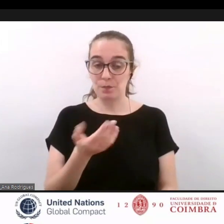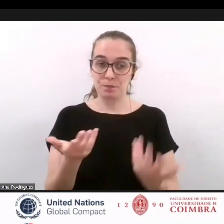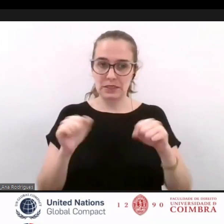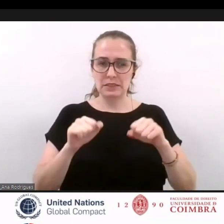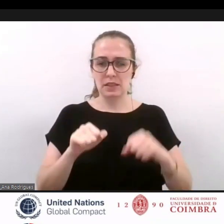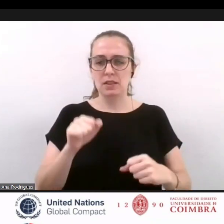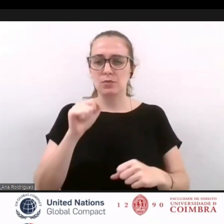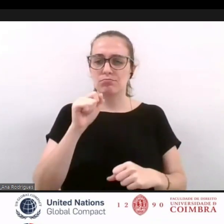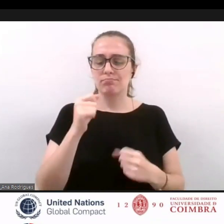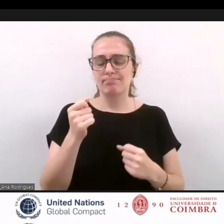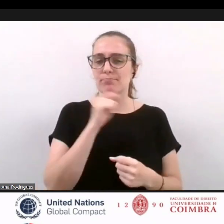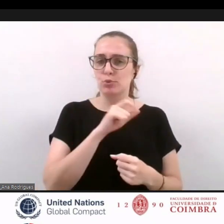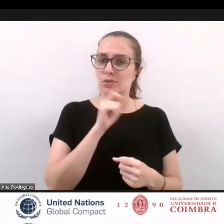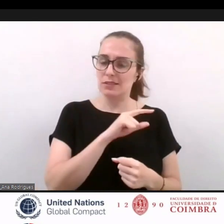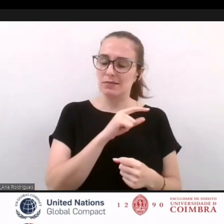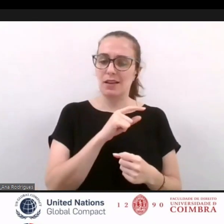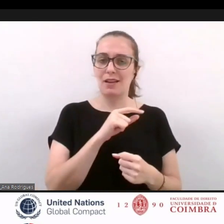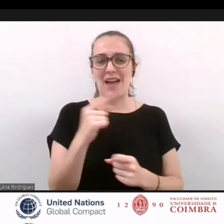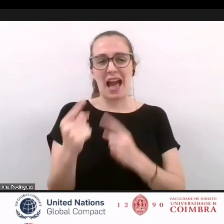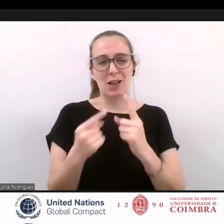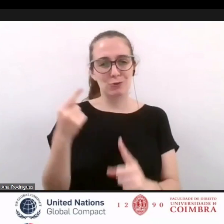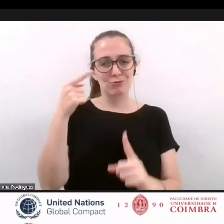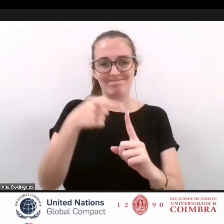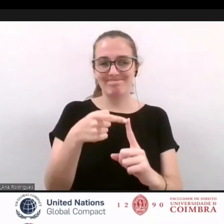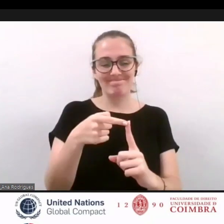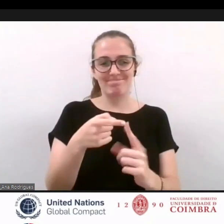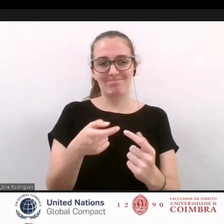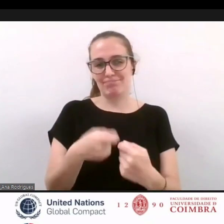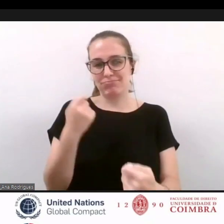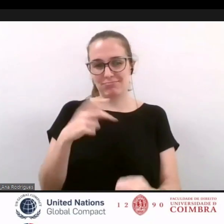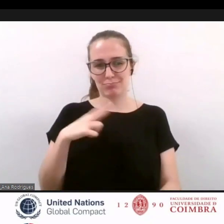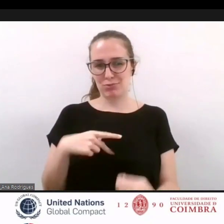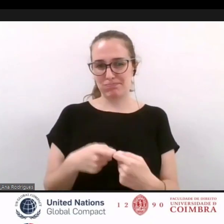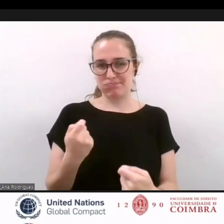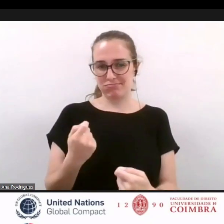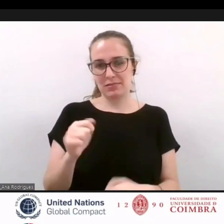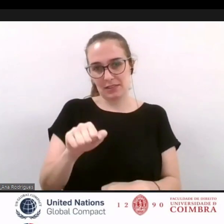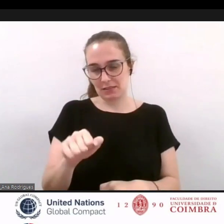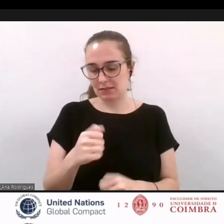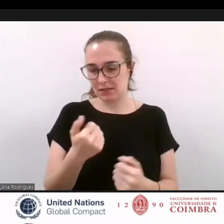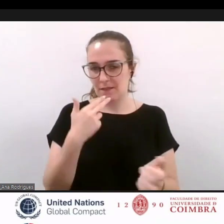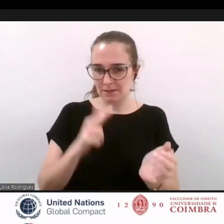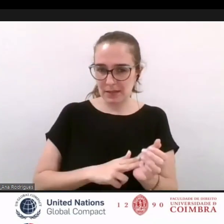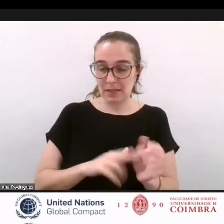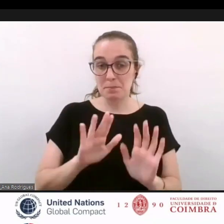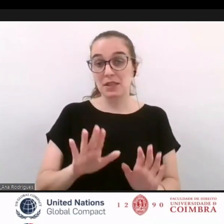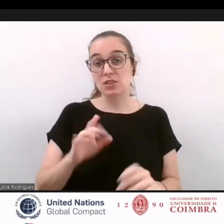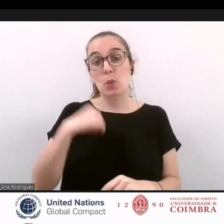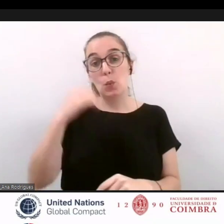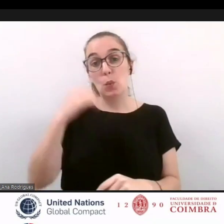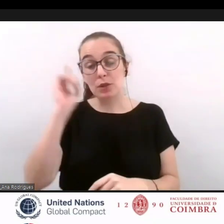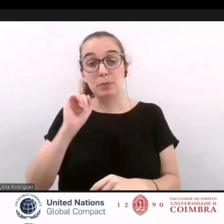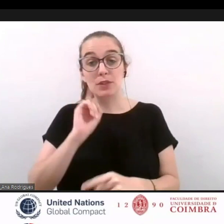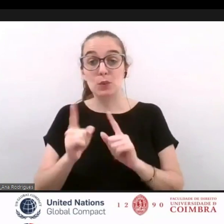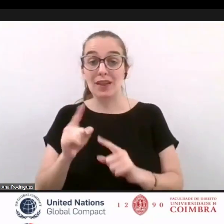possível inadequação de certos indicadores ou sistemas de avaliação, nós consideramos também importante o diálogo aqui,